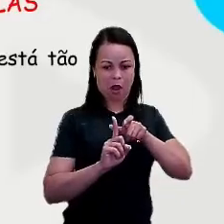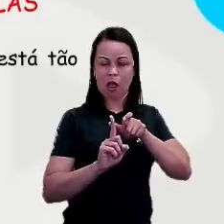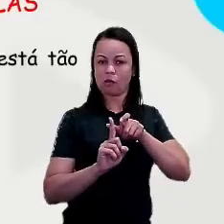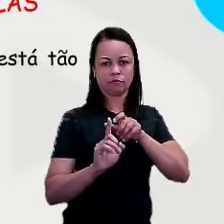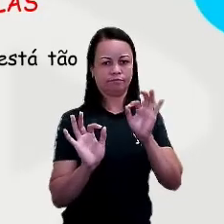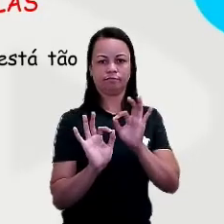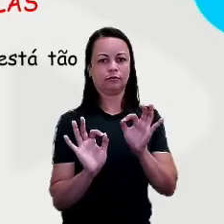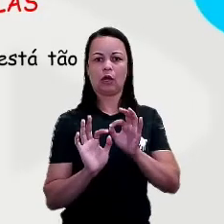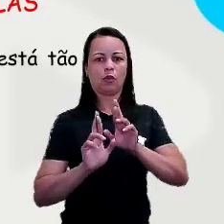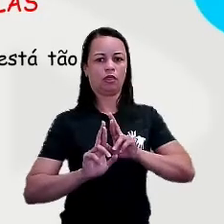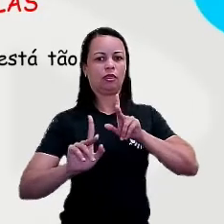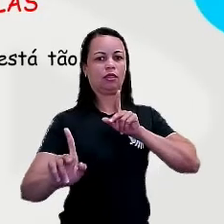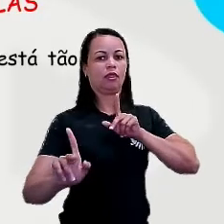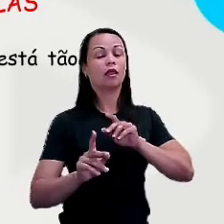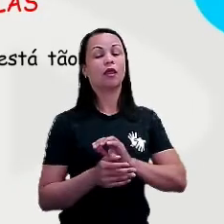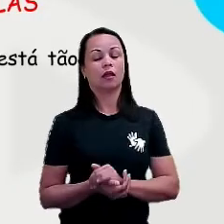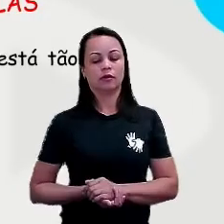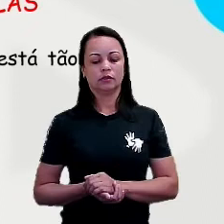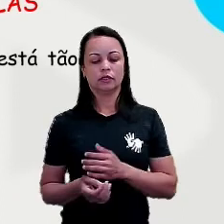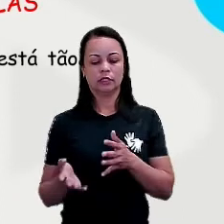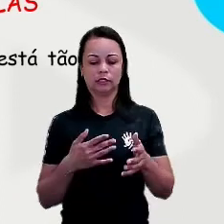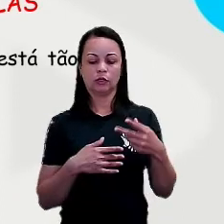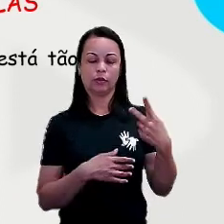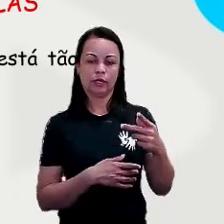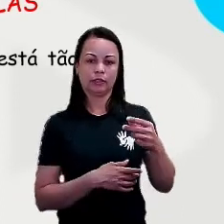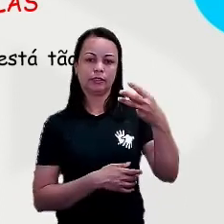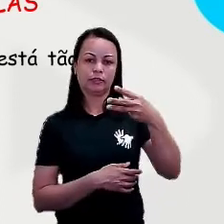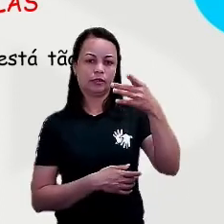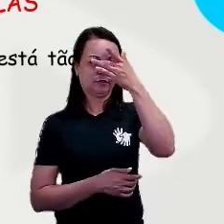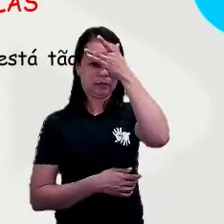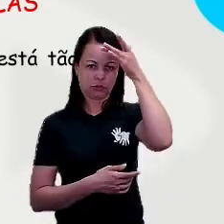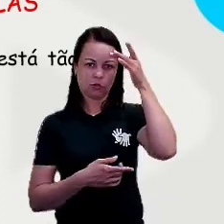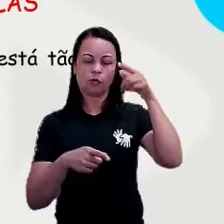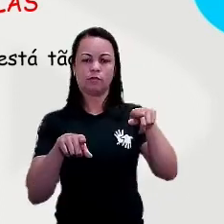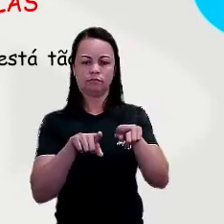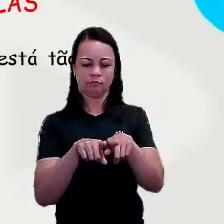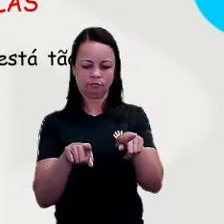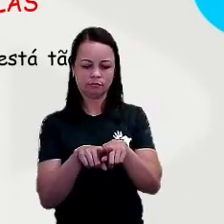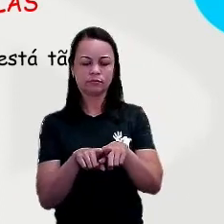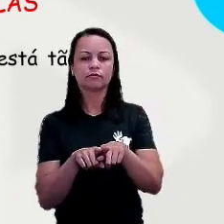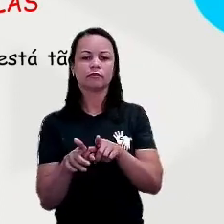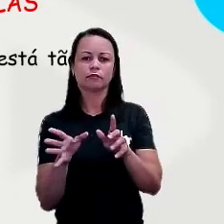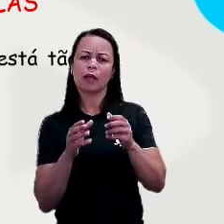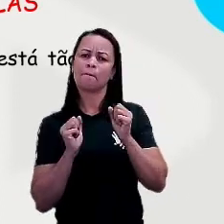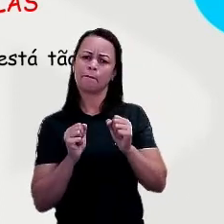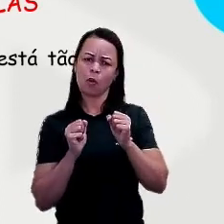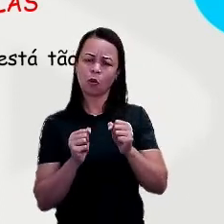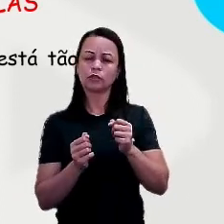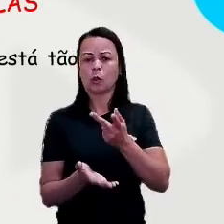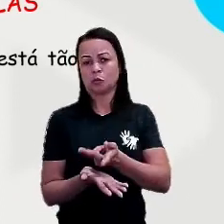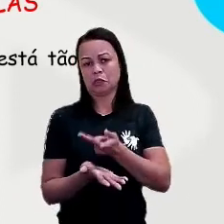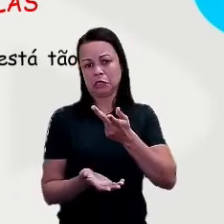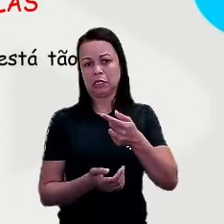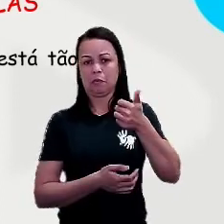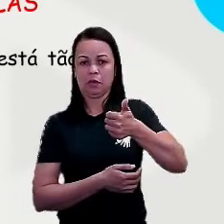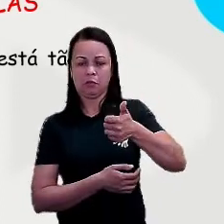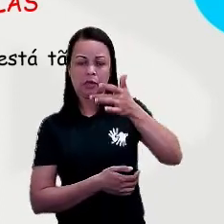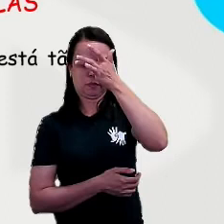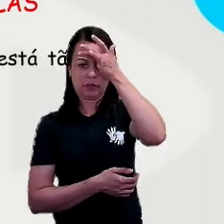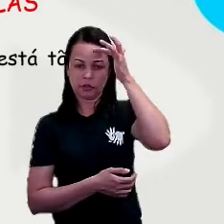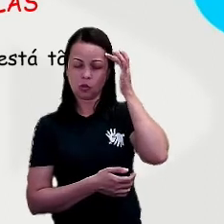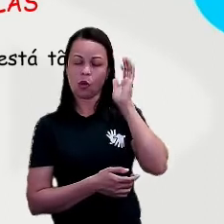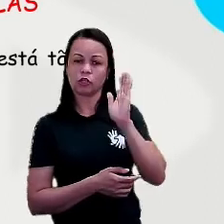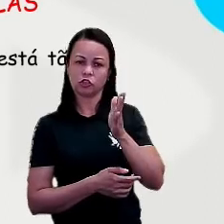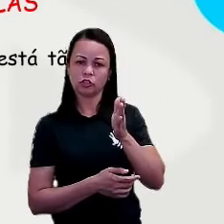foco narrativo é em terceira pessoa também. Às vezes, a narração pode acontecer em primeira pessoa, já que o narrador está